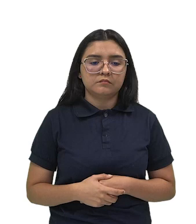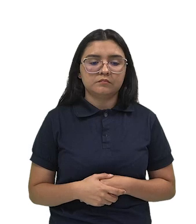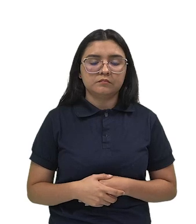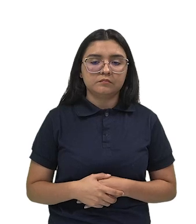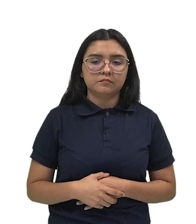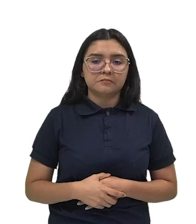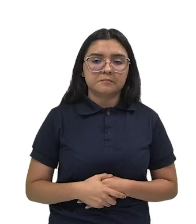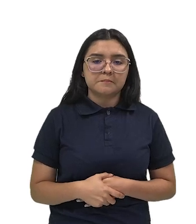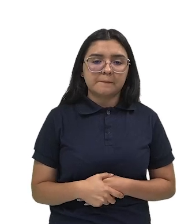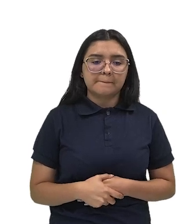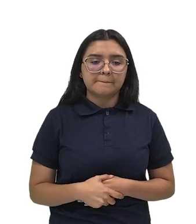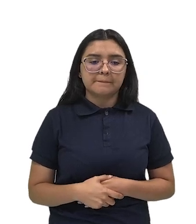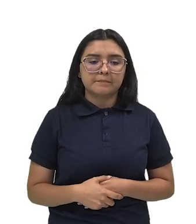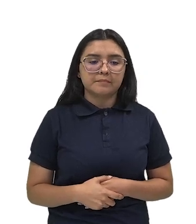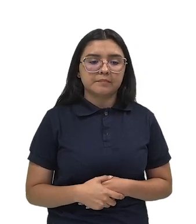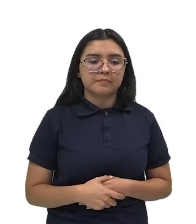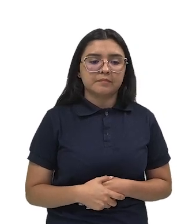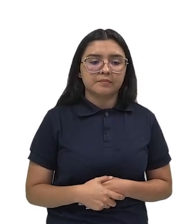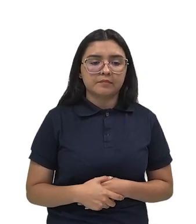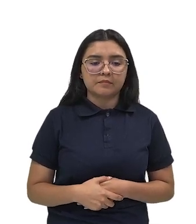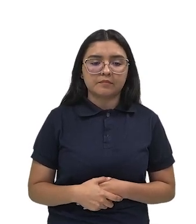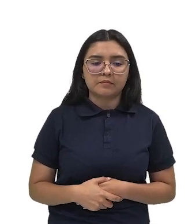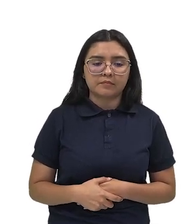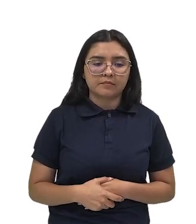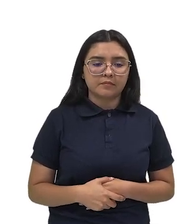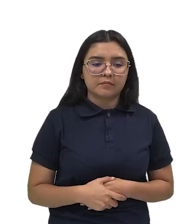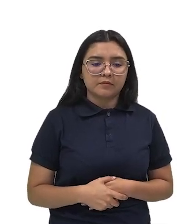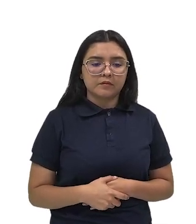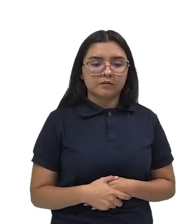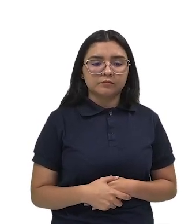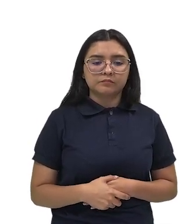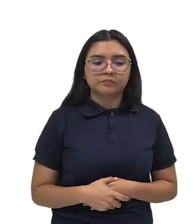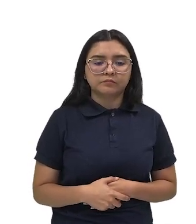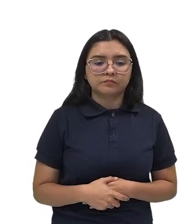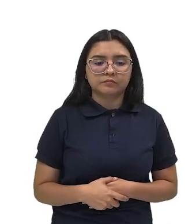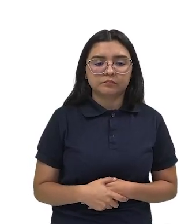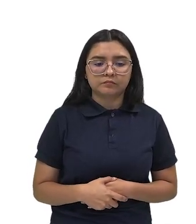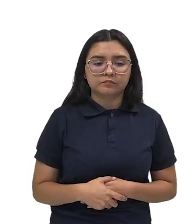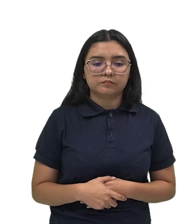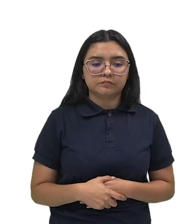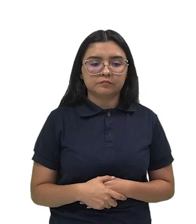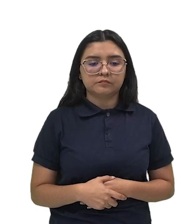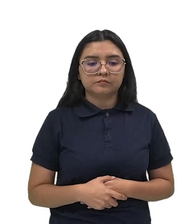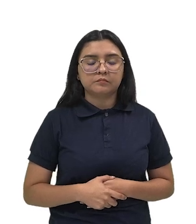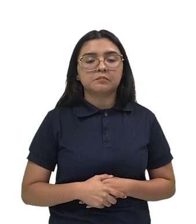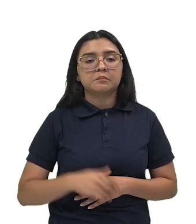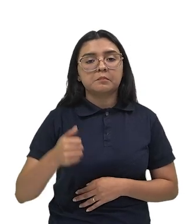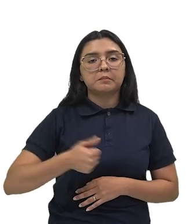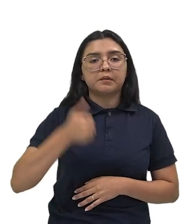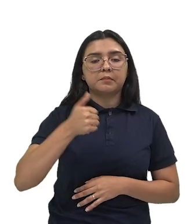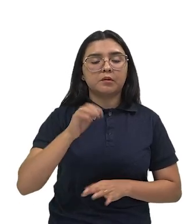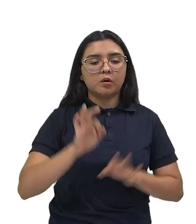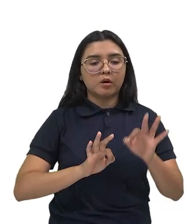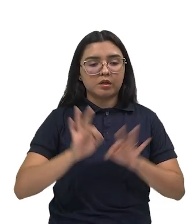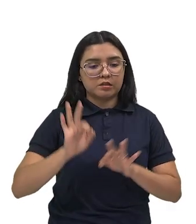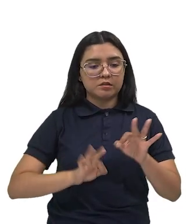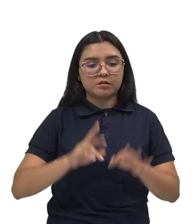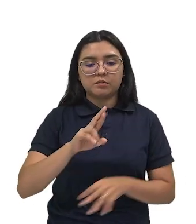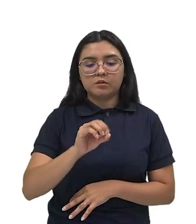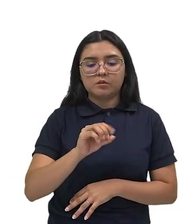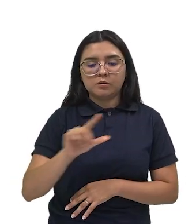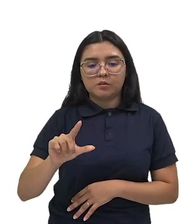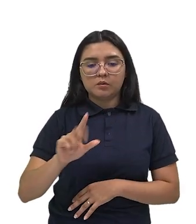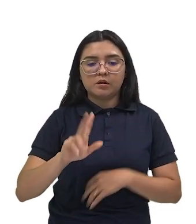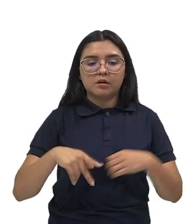Certo? A mediana, que ela é chamada por MA, você primeiramente pega, faz o rol. Depois do